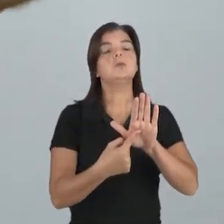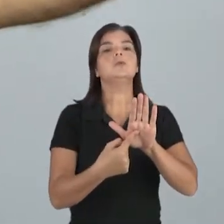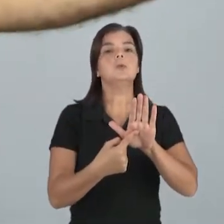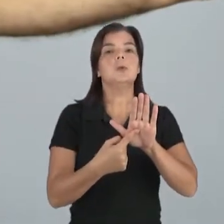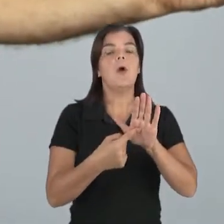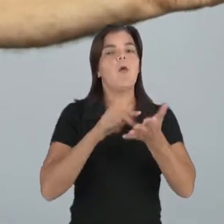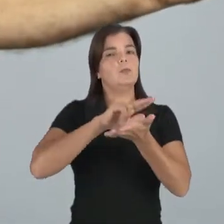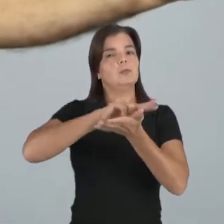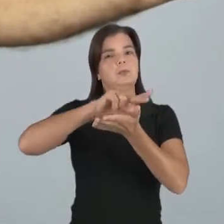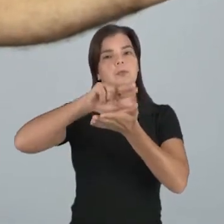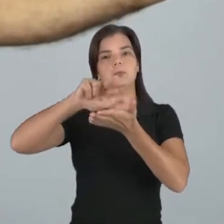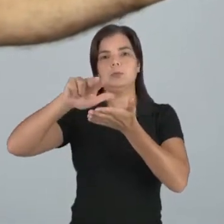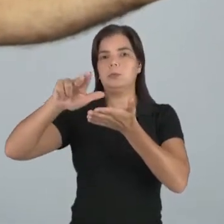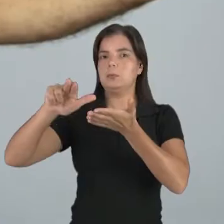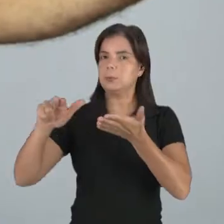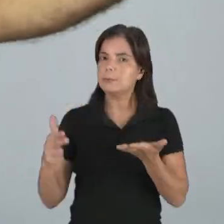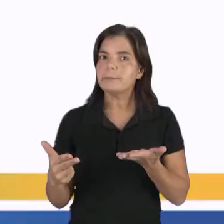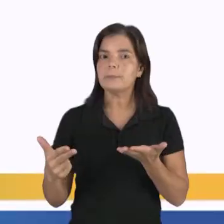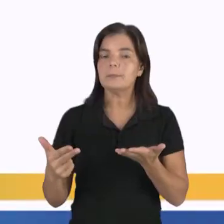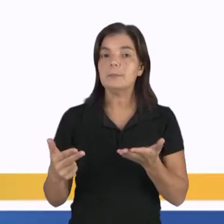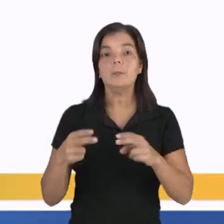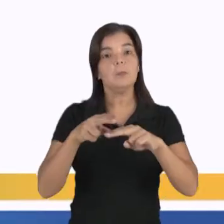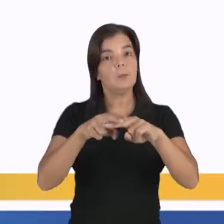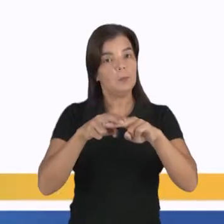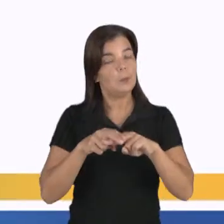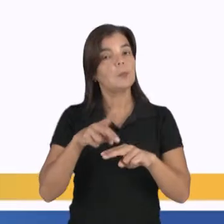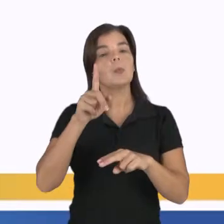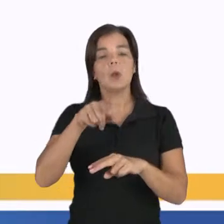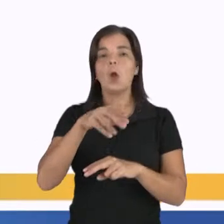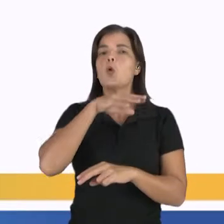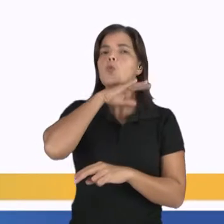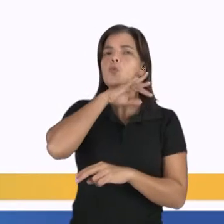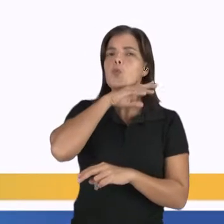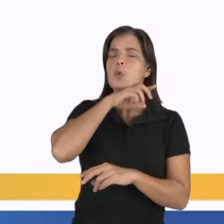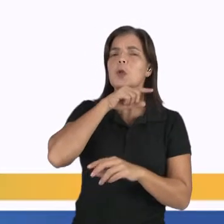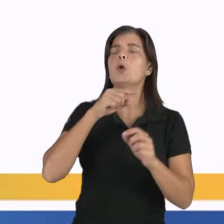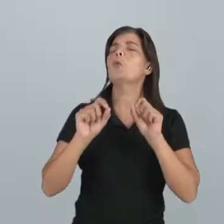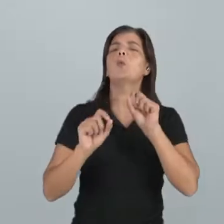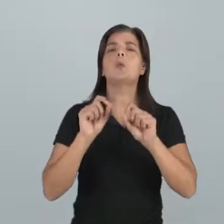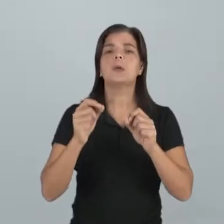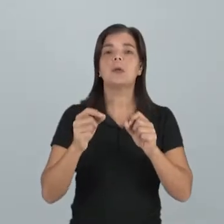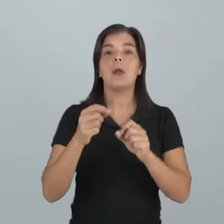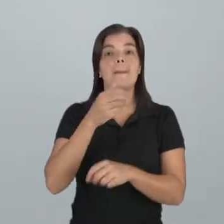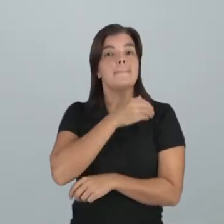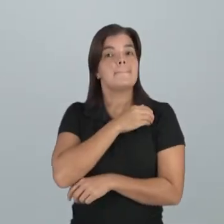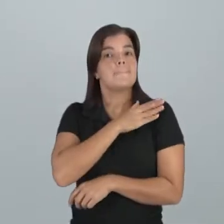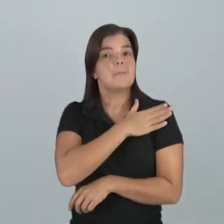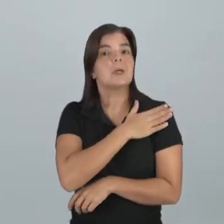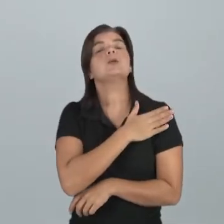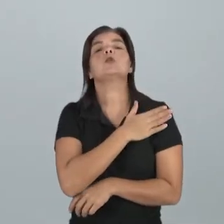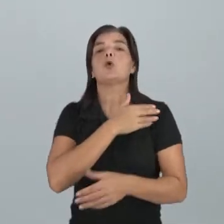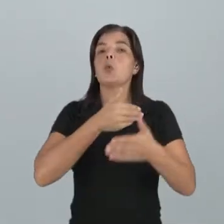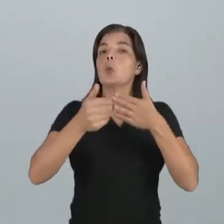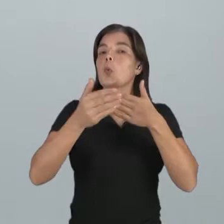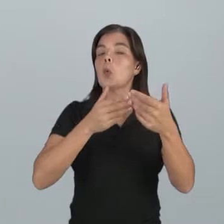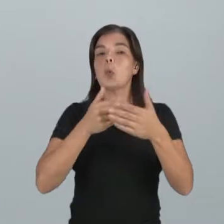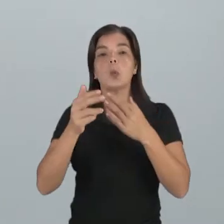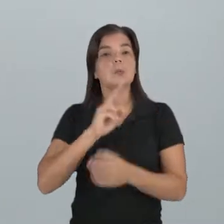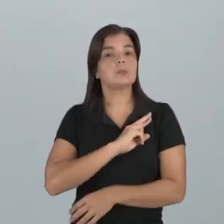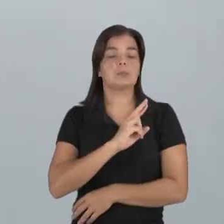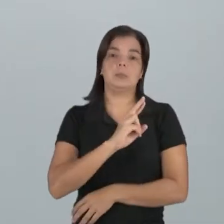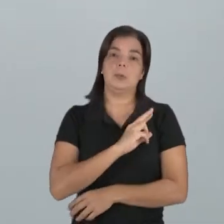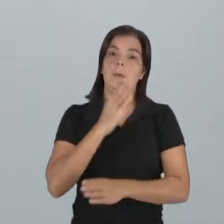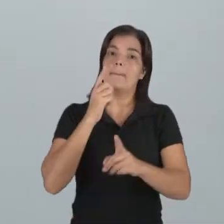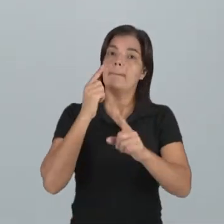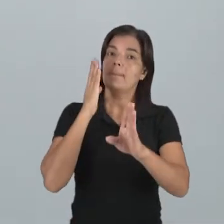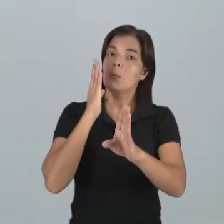rica diversidade. Por isso que é ruim quando a gente estabelece preconceito sobre qualquer tipo de religião,